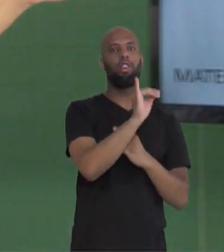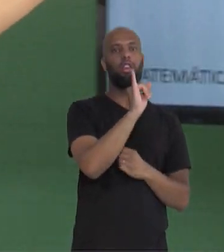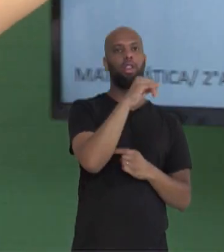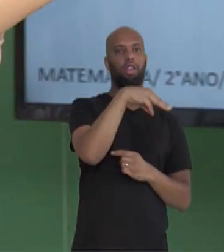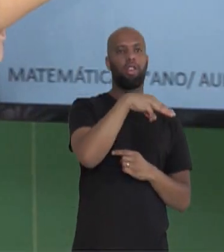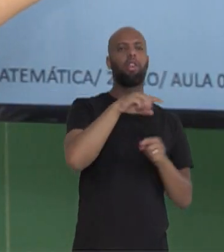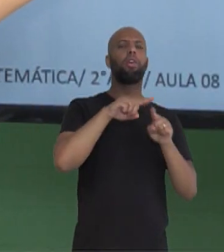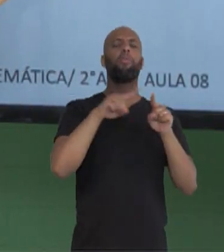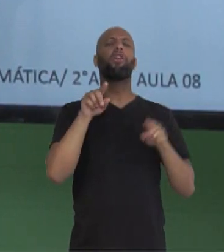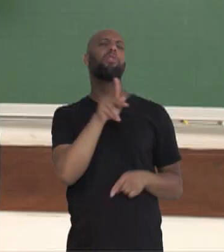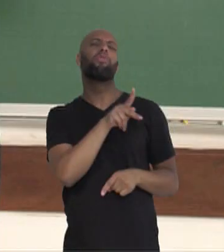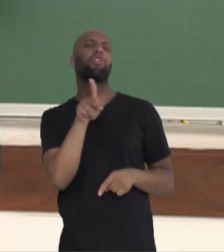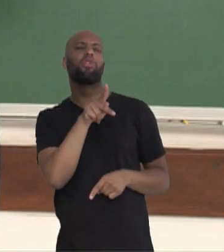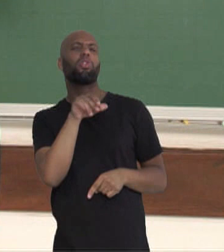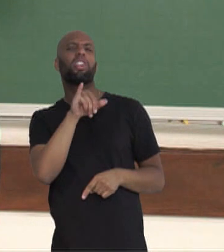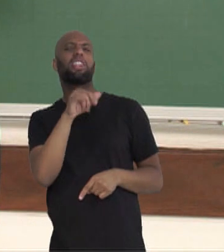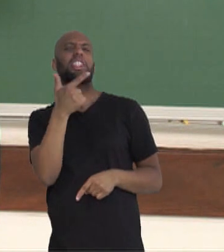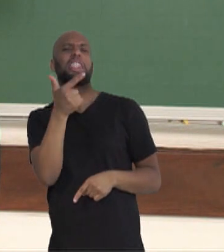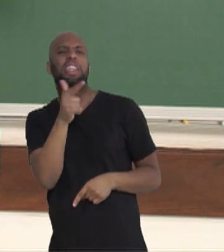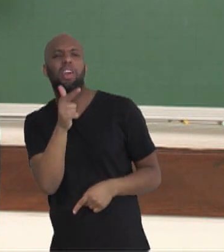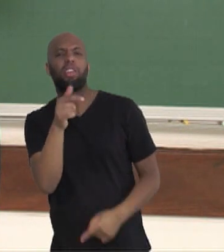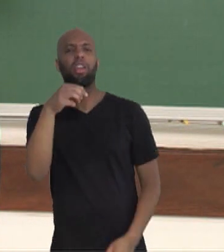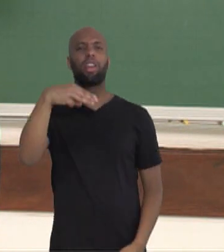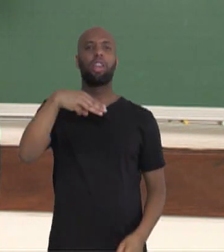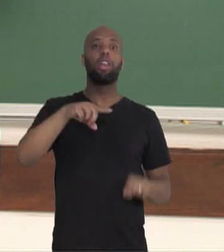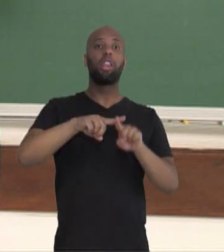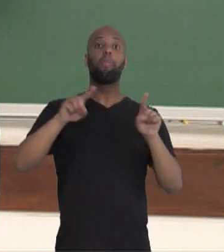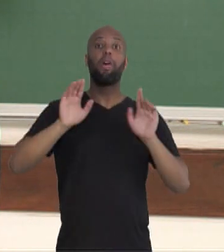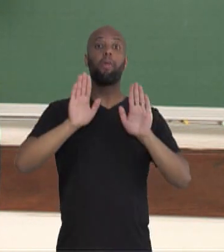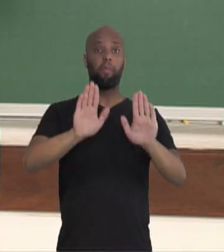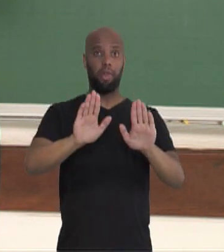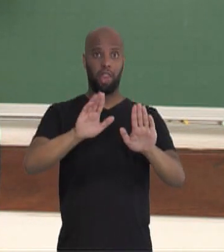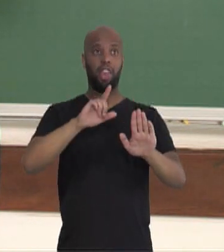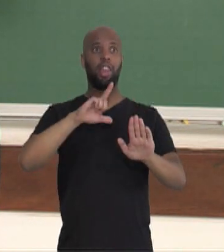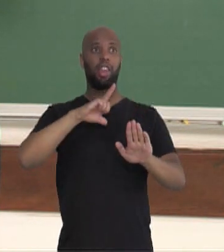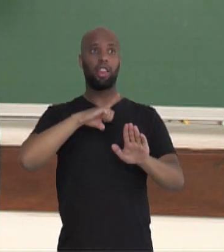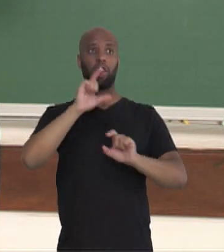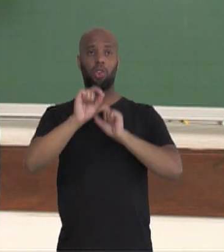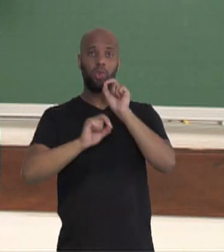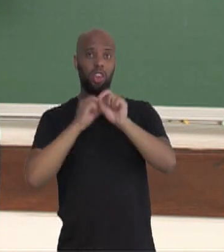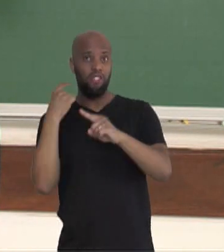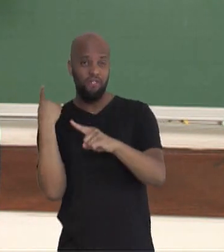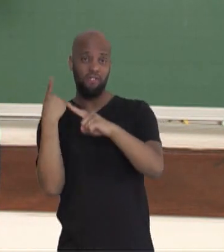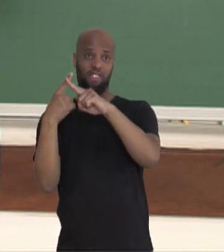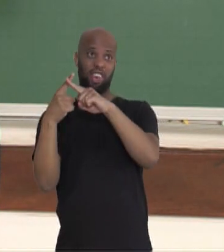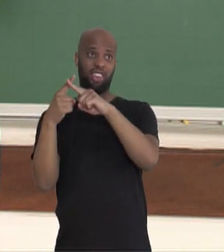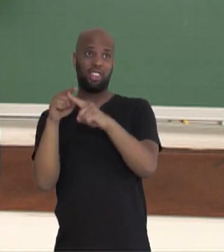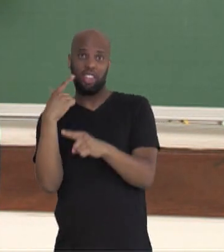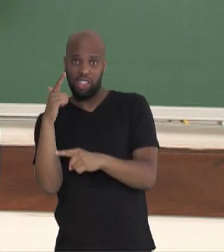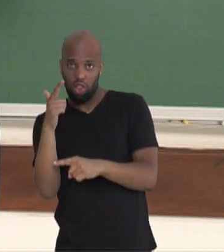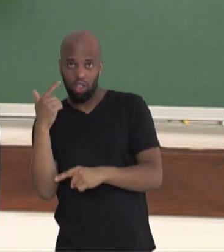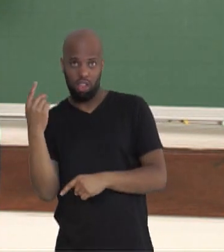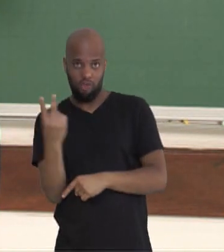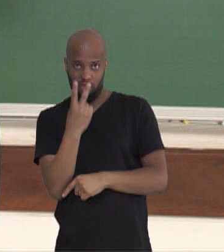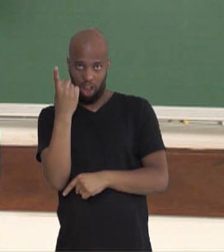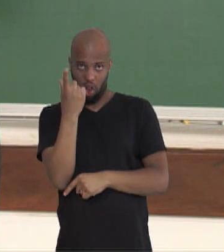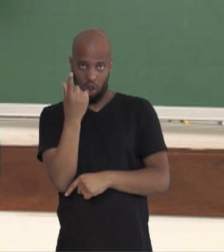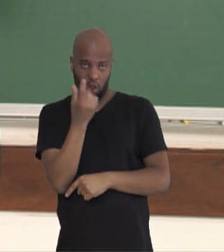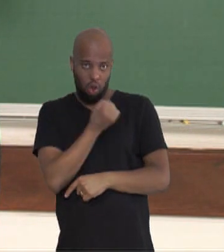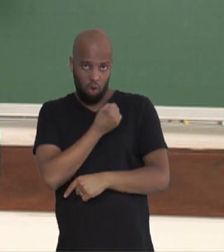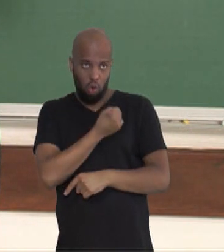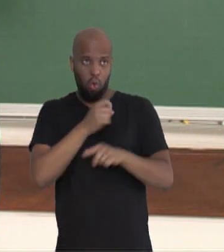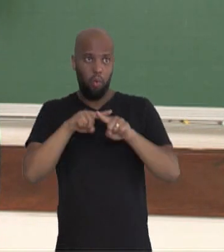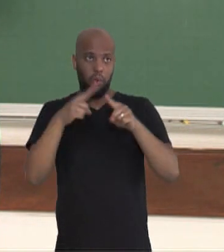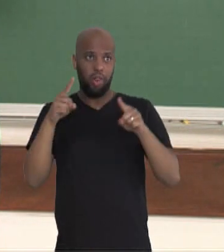o M, né? Mas lembrando que aqui vai estar sendo feita uma multiplicação, tá certo? Então eu não tenho o valor, mas é a mesma coisa que o valor